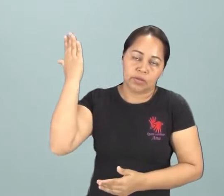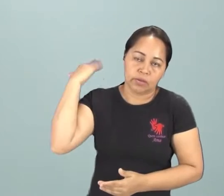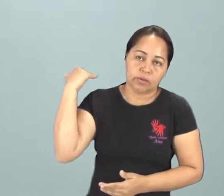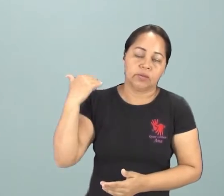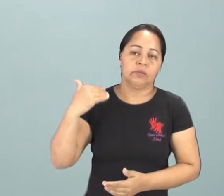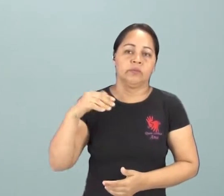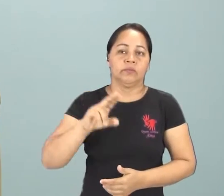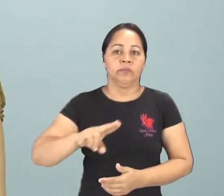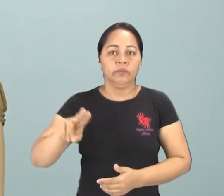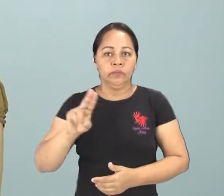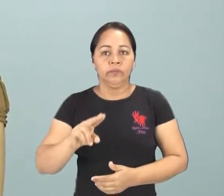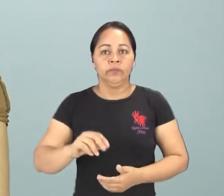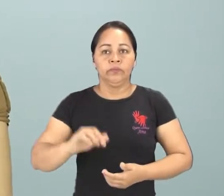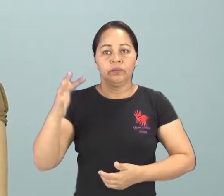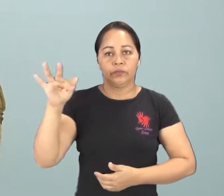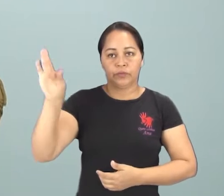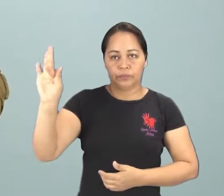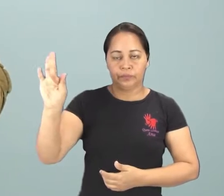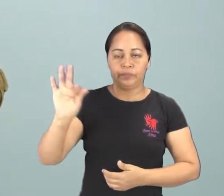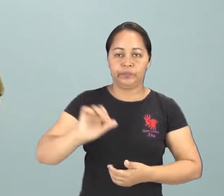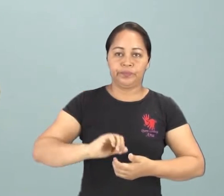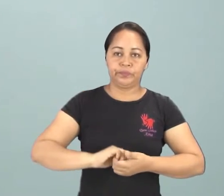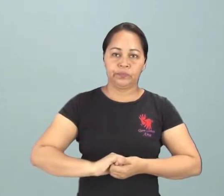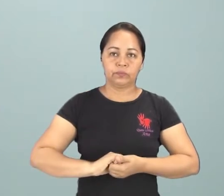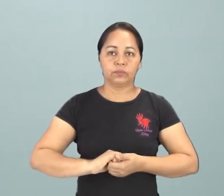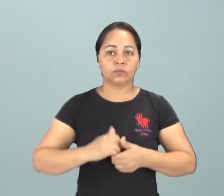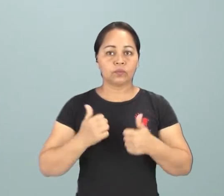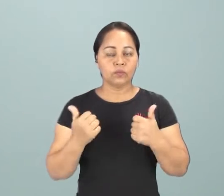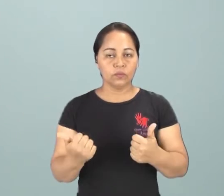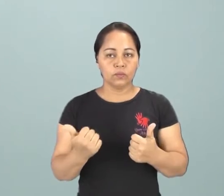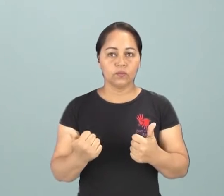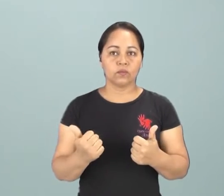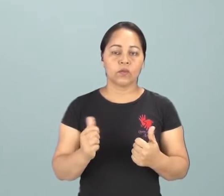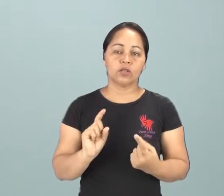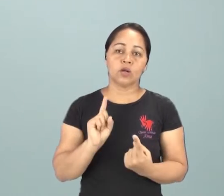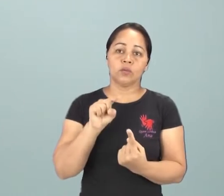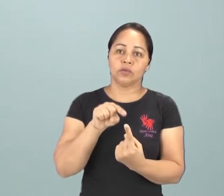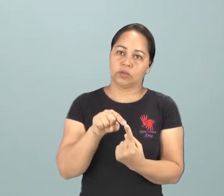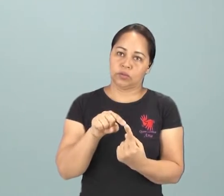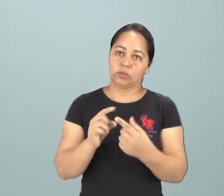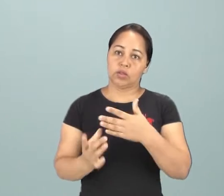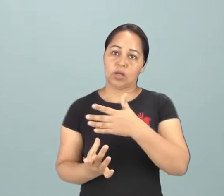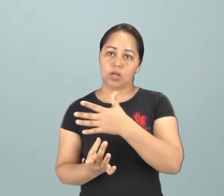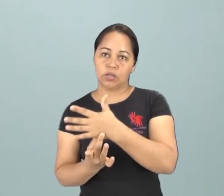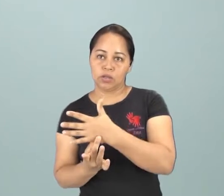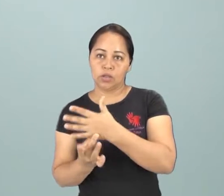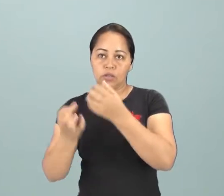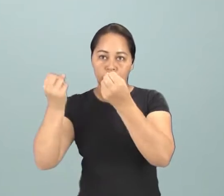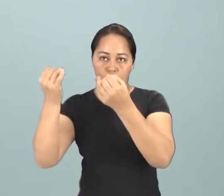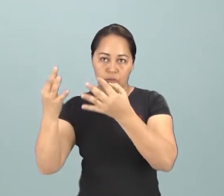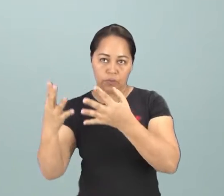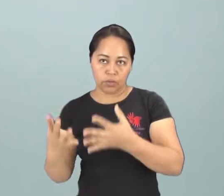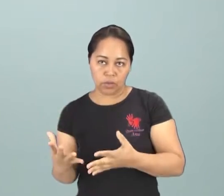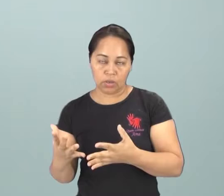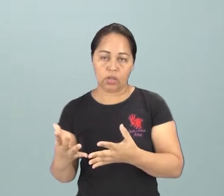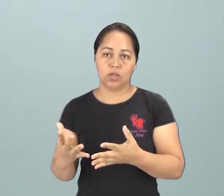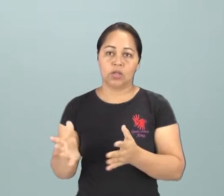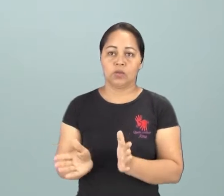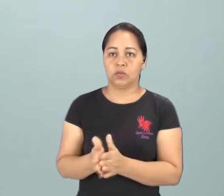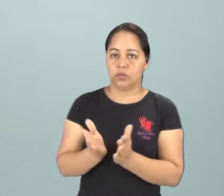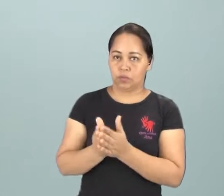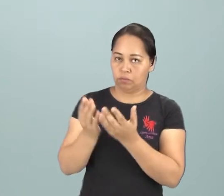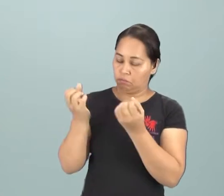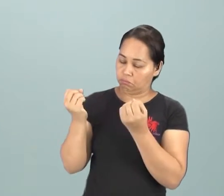naquela época, na França. Tá bom? Então, é uma maneira objetiva e bem realista de se falar sobre as classes menos